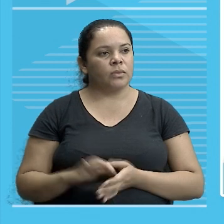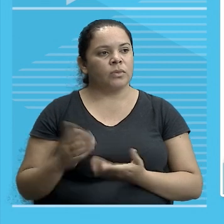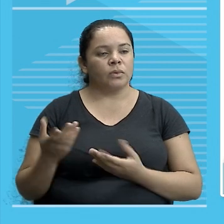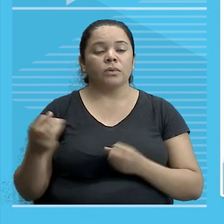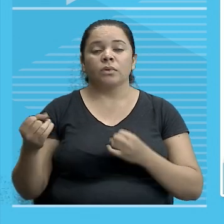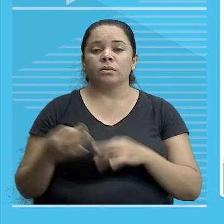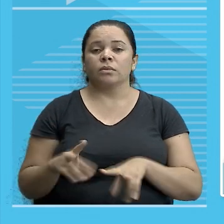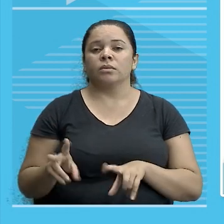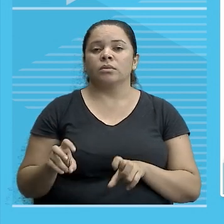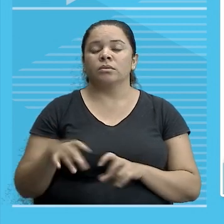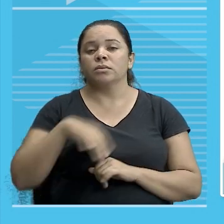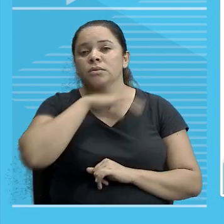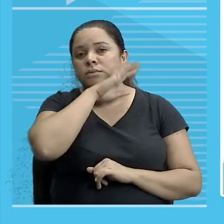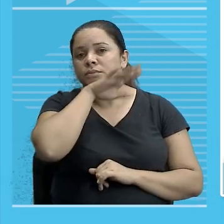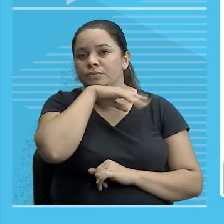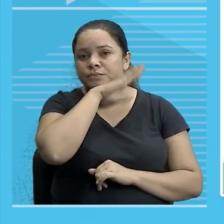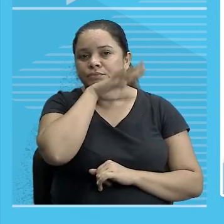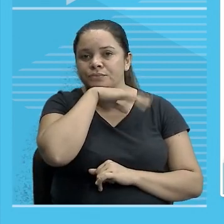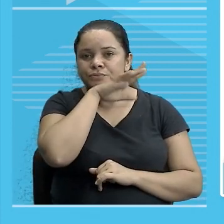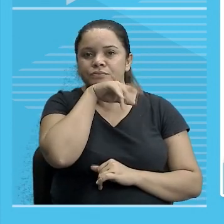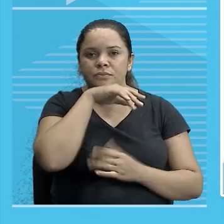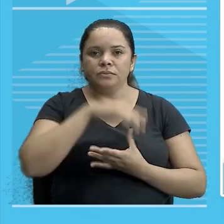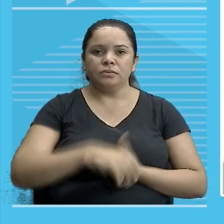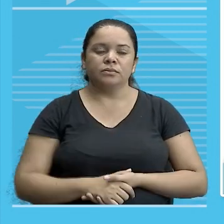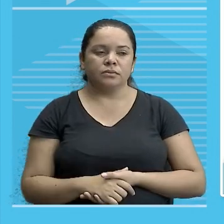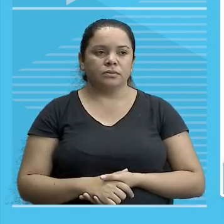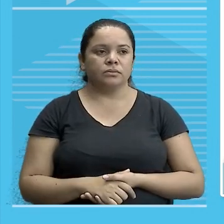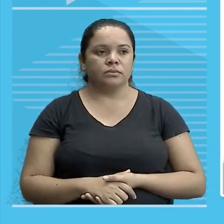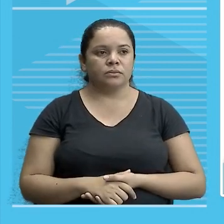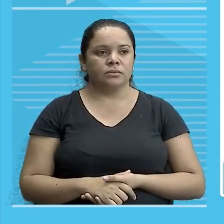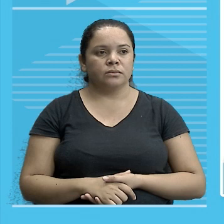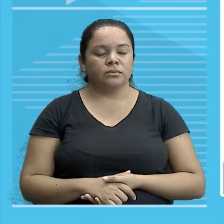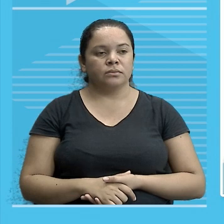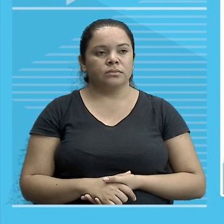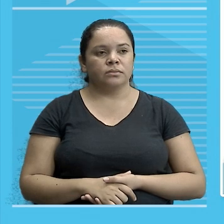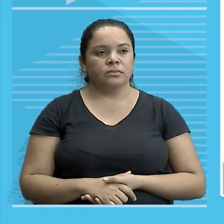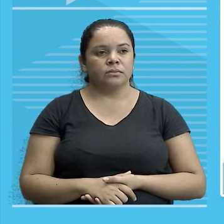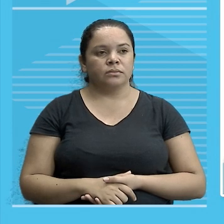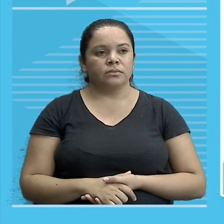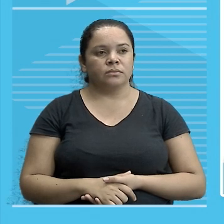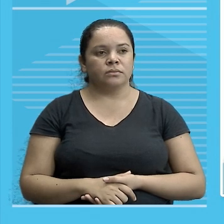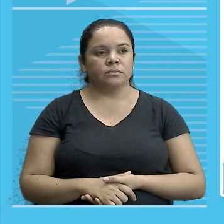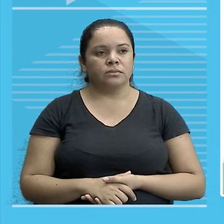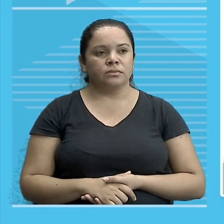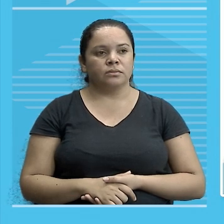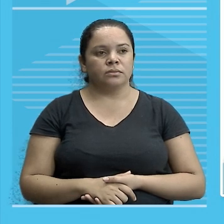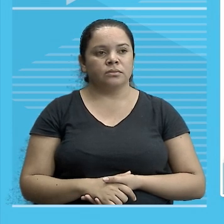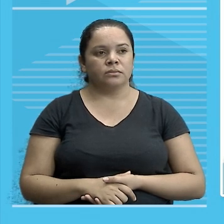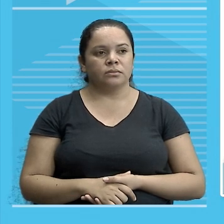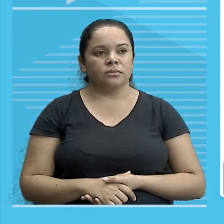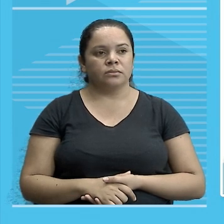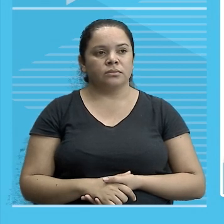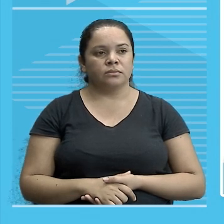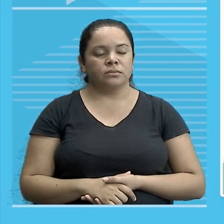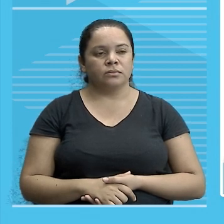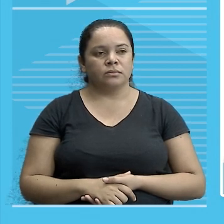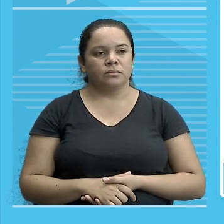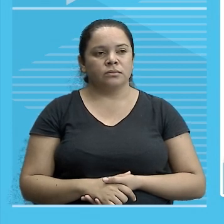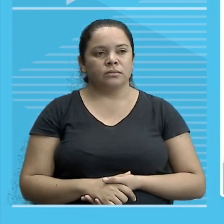animais, do ponto de vista da protostomia ou da deuterostomia, a coisa é